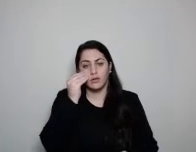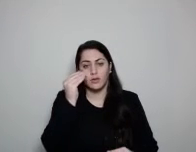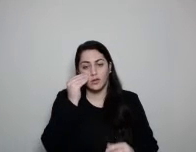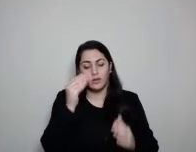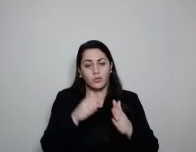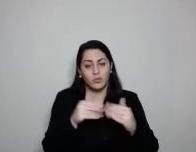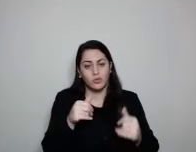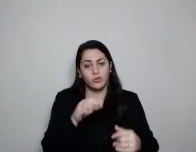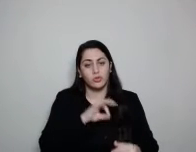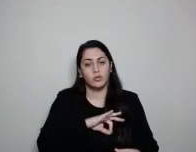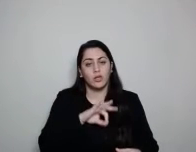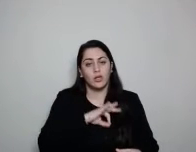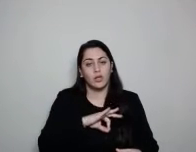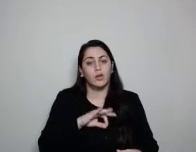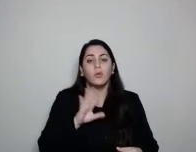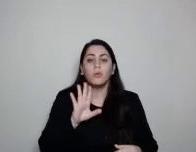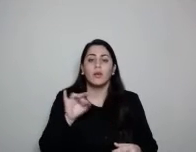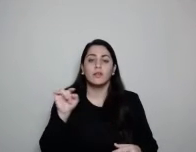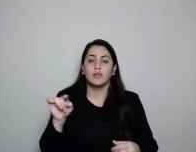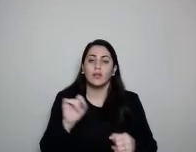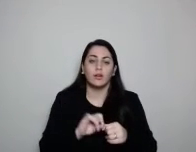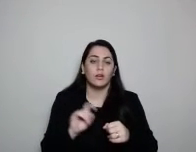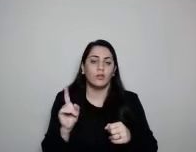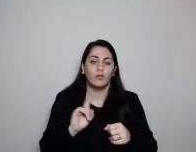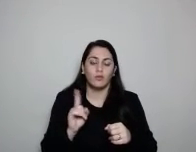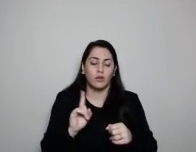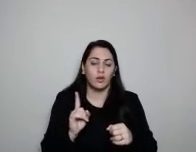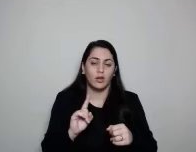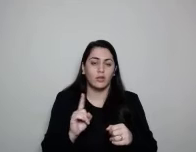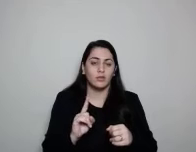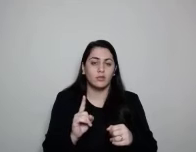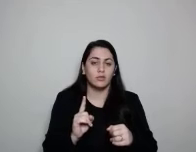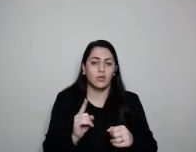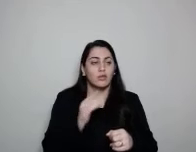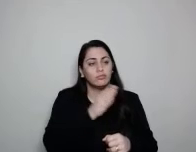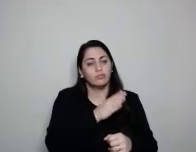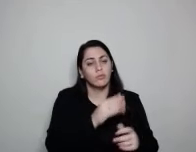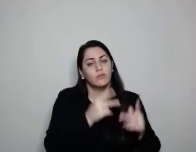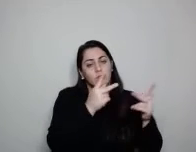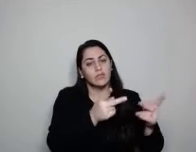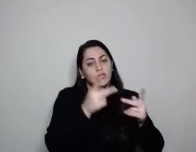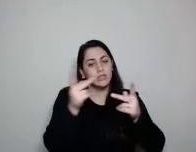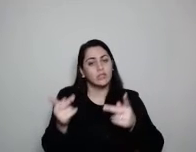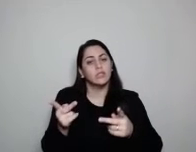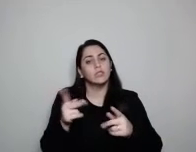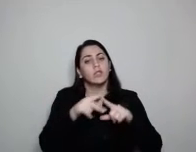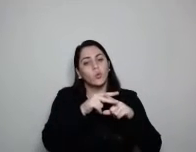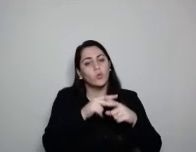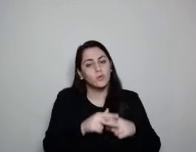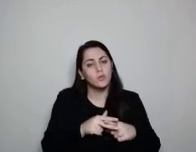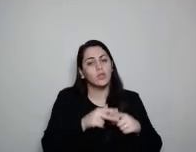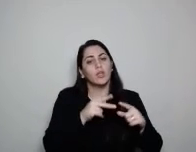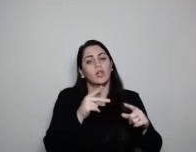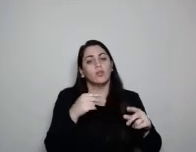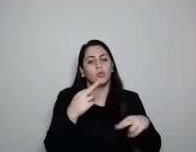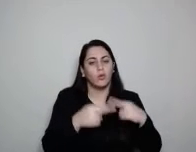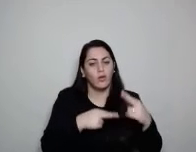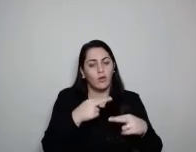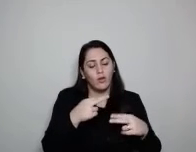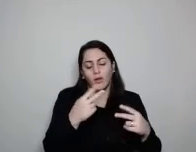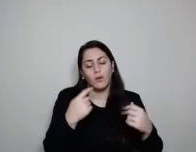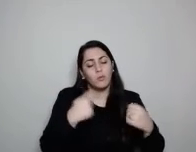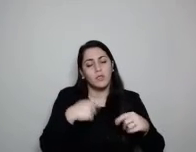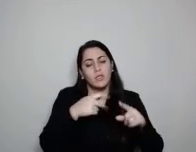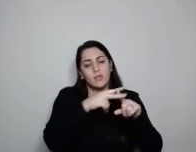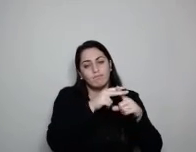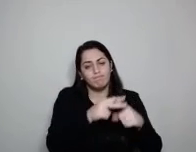ela não realizava efetivamente as assistências técnicas para todos os clientes registrados